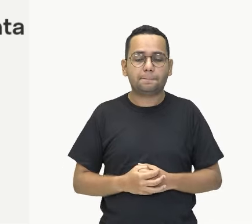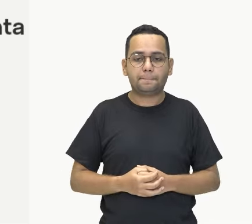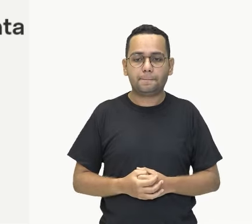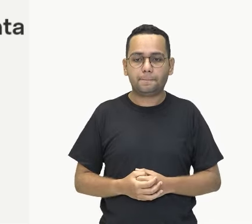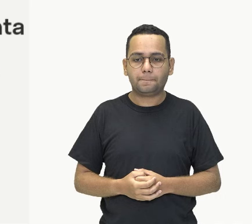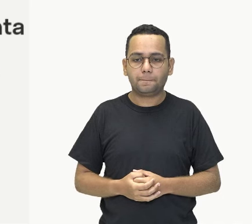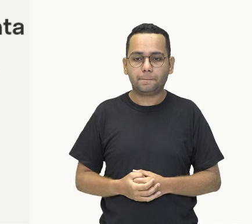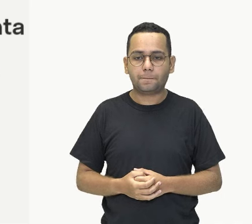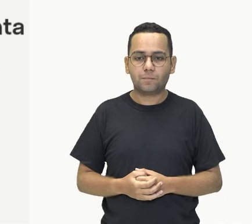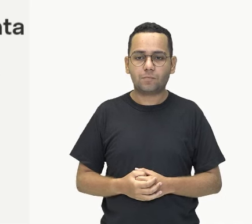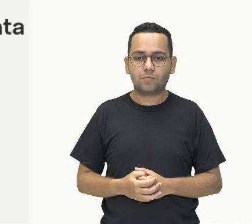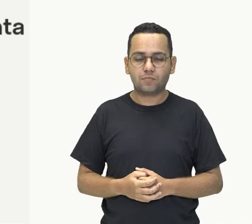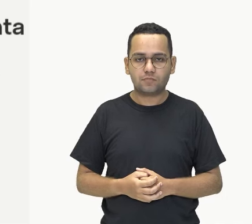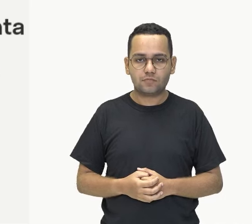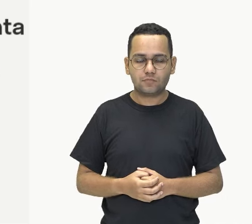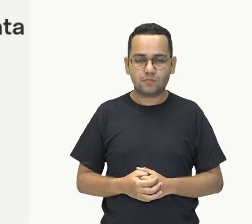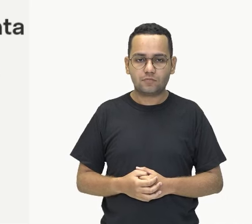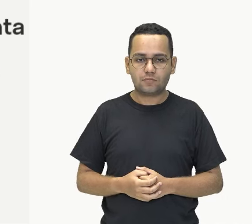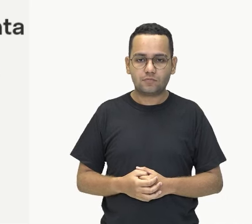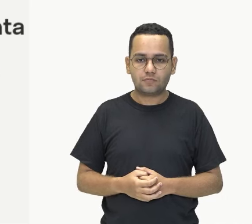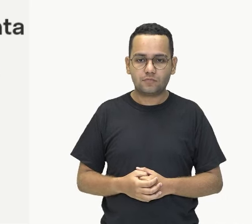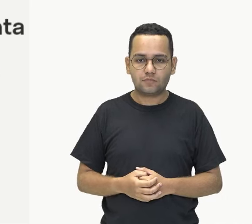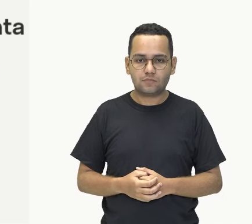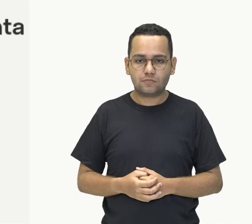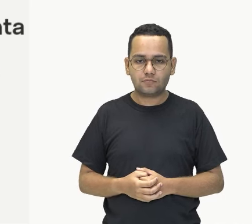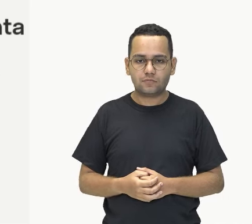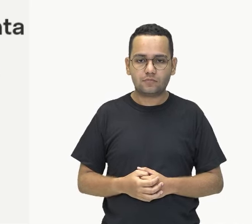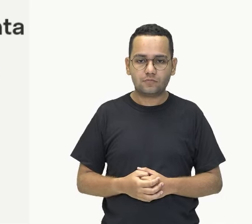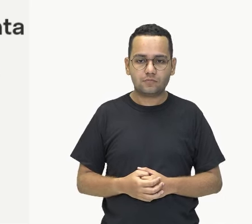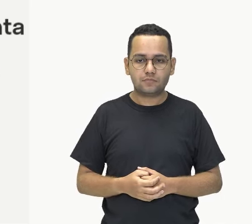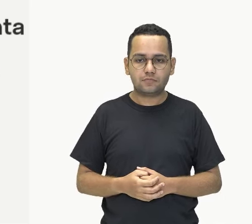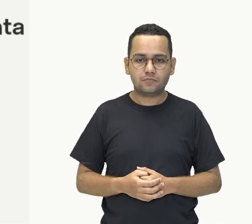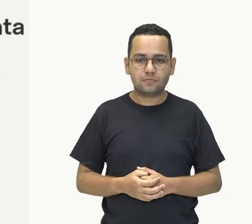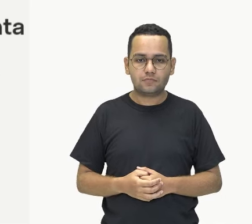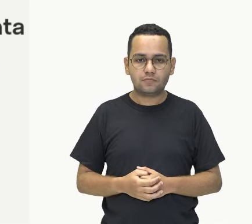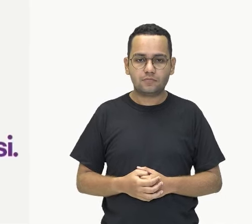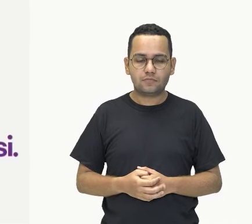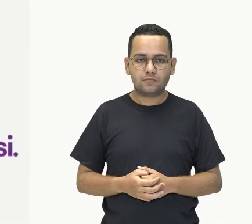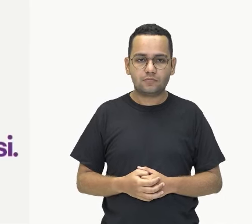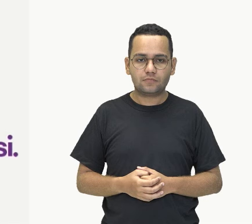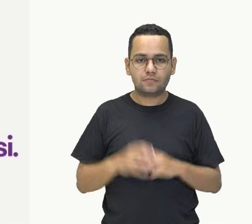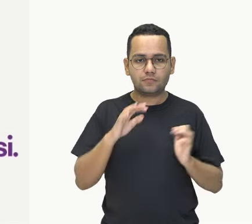bem? Vamos agora aqui à aplicação em um volume.